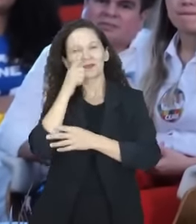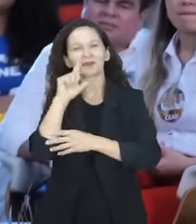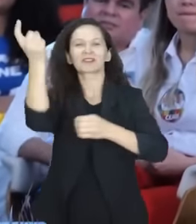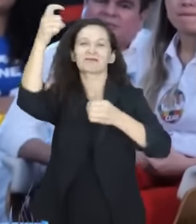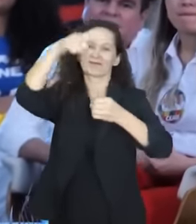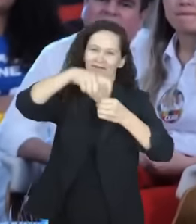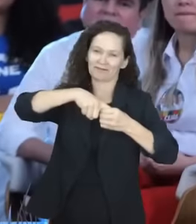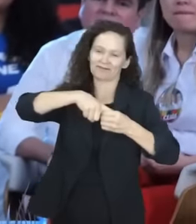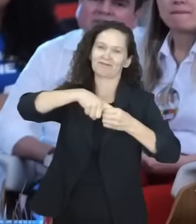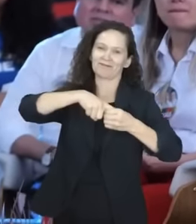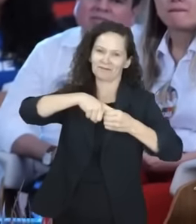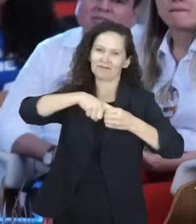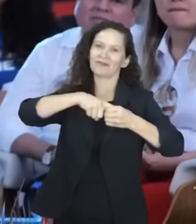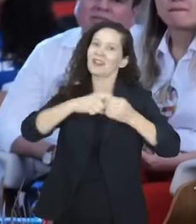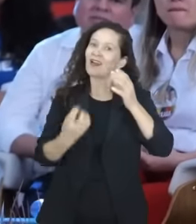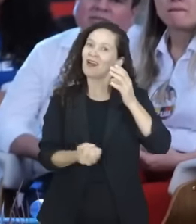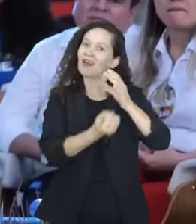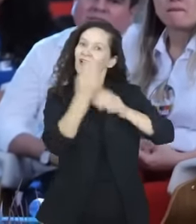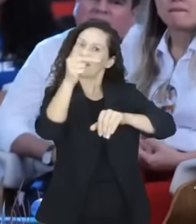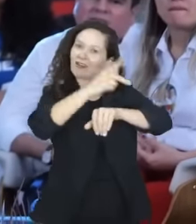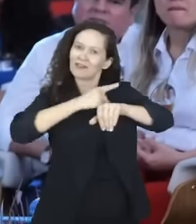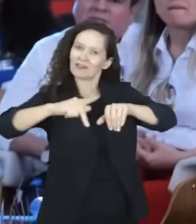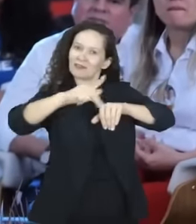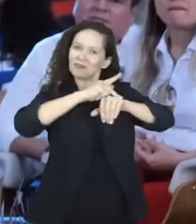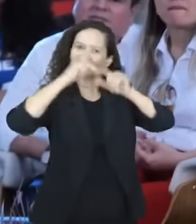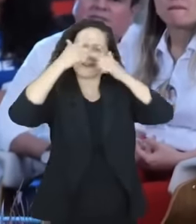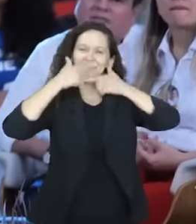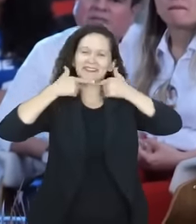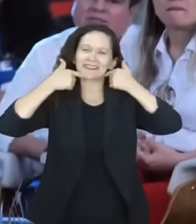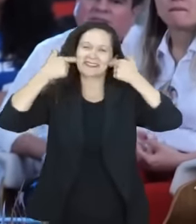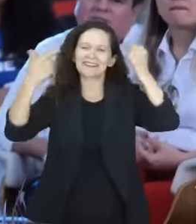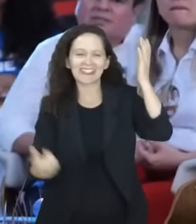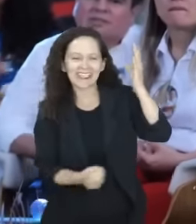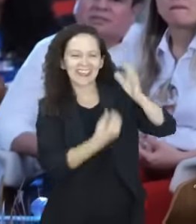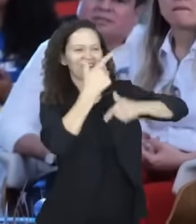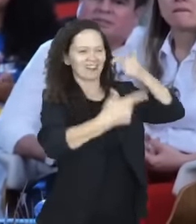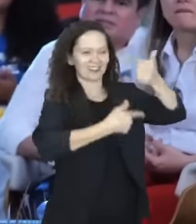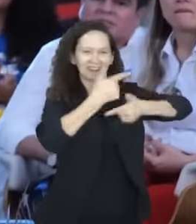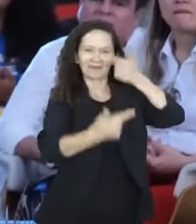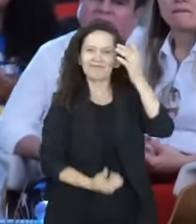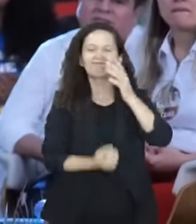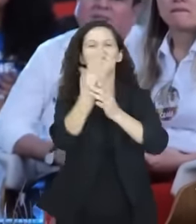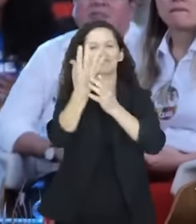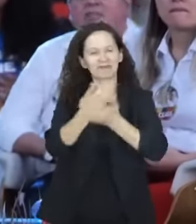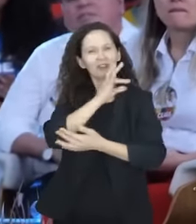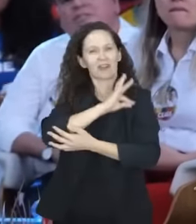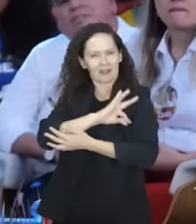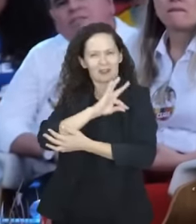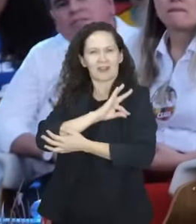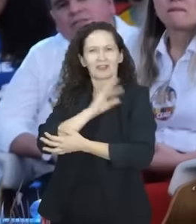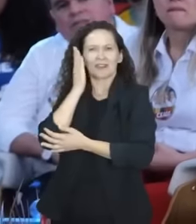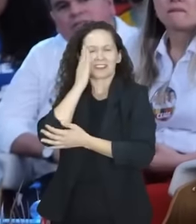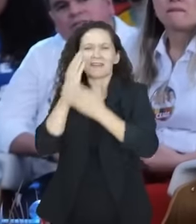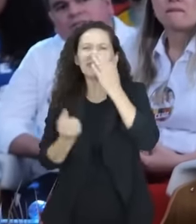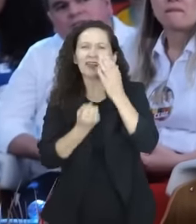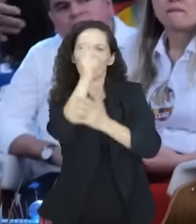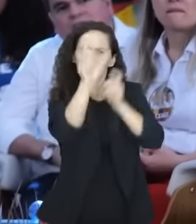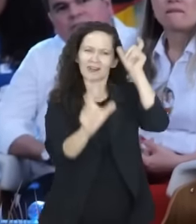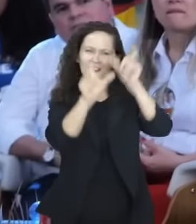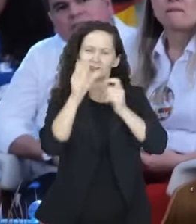esse país sorrir, gerar empregos, gerar renda, fazer as pessoas desses países